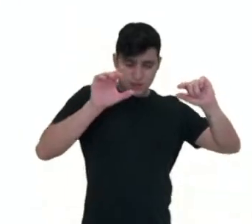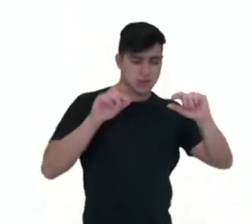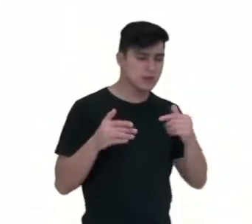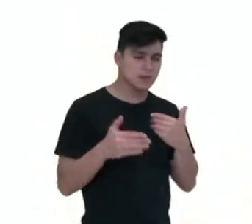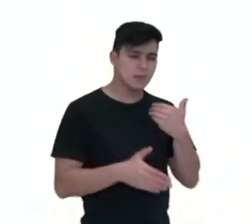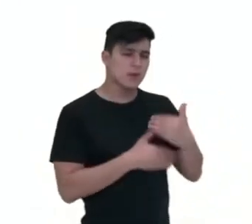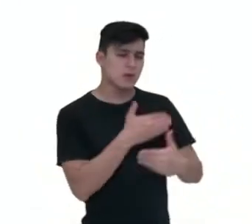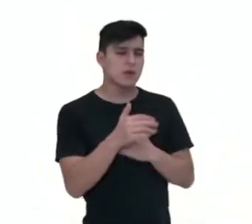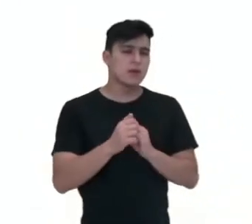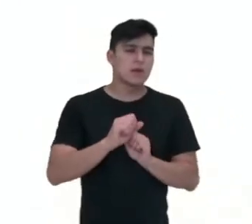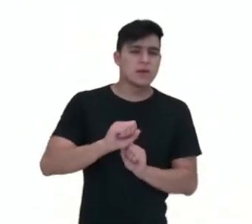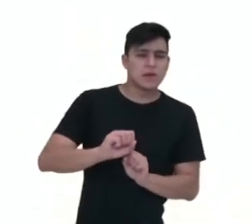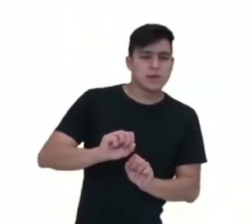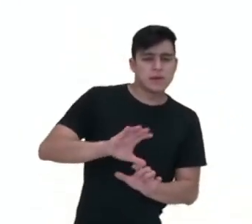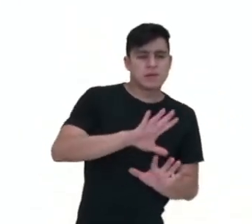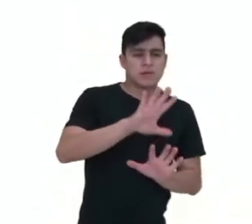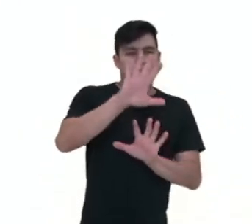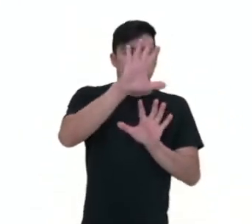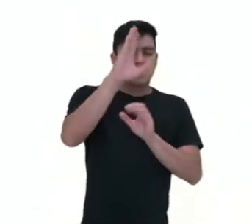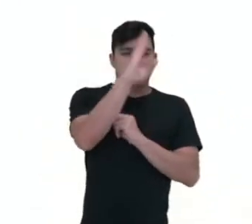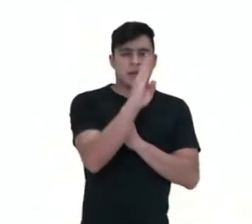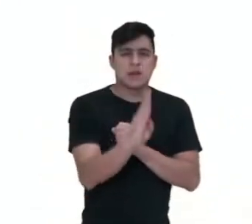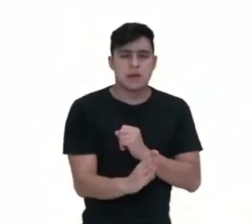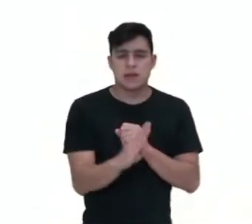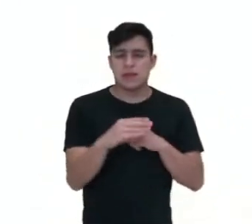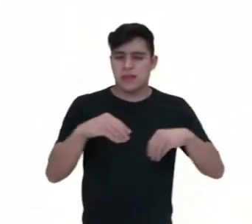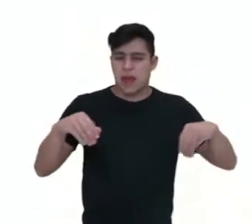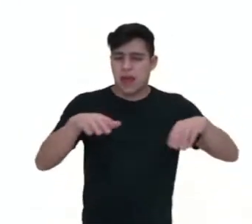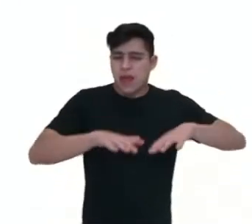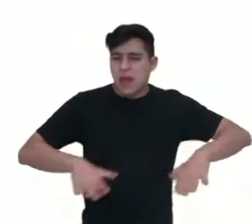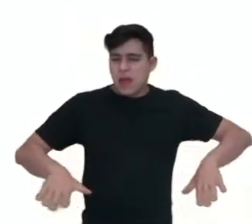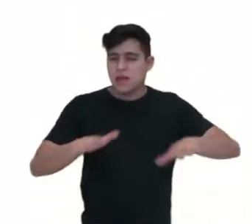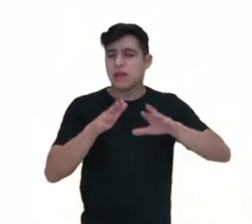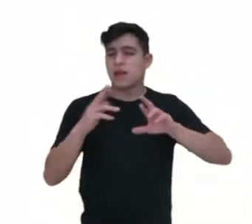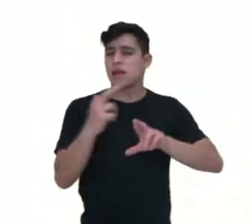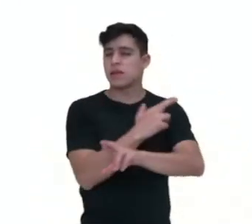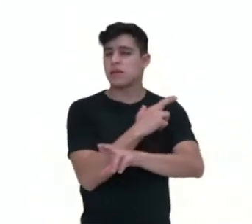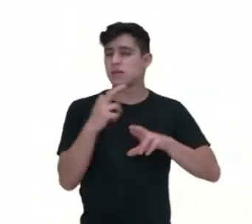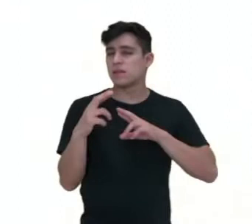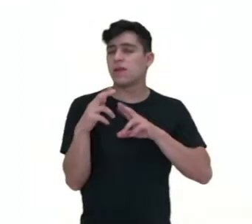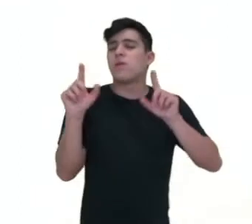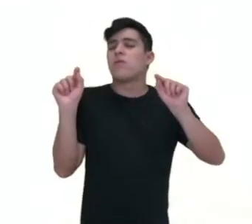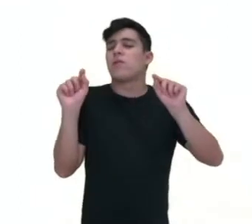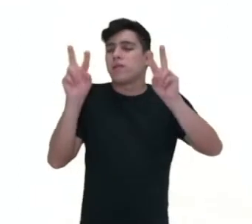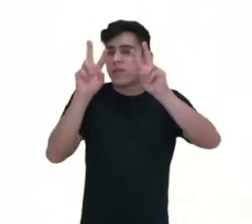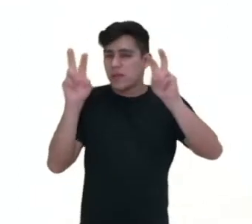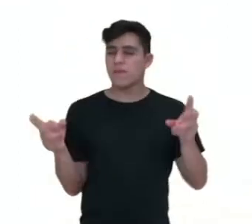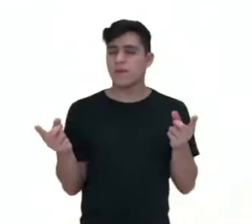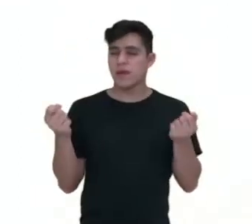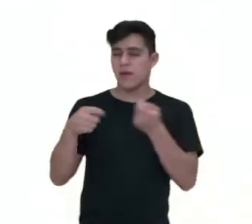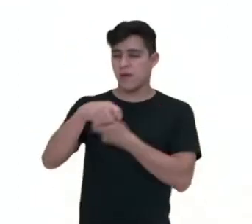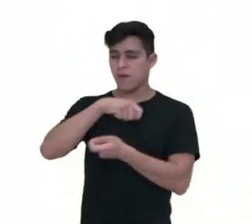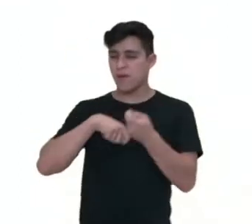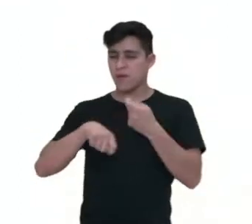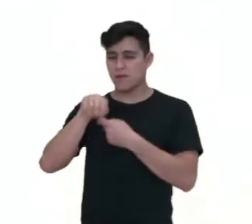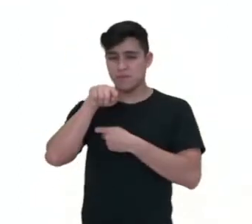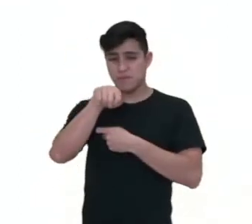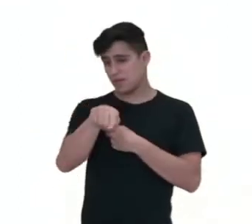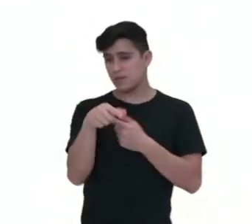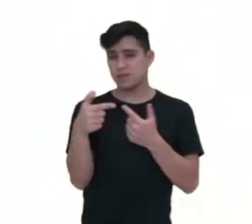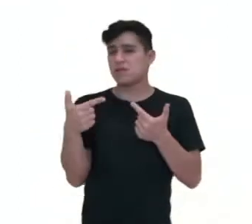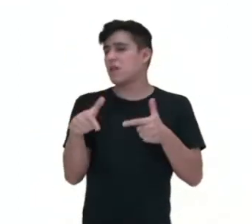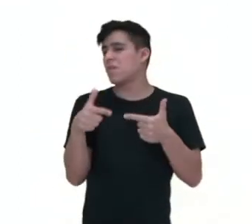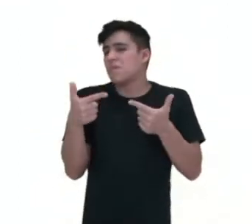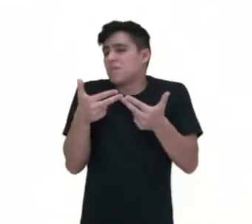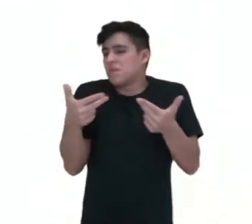processo de formação do território brasileiro estivesse diretamente relacionado às atividades econômicas que foram essenciais para